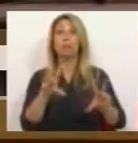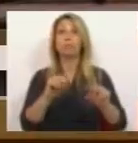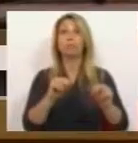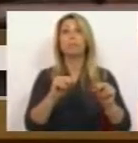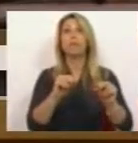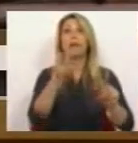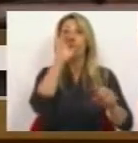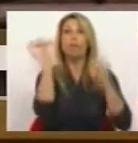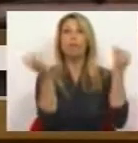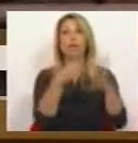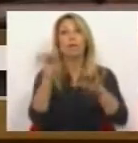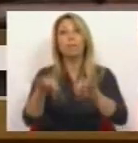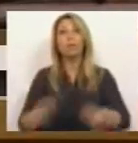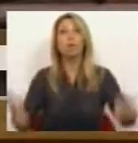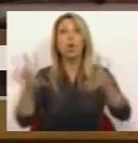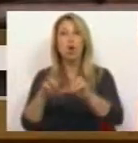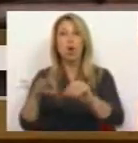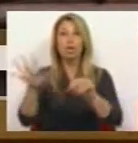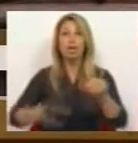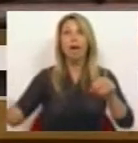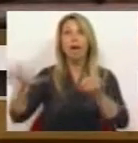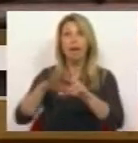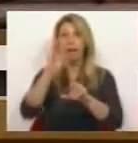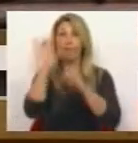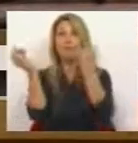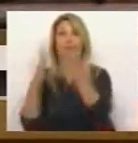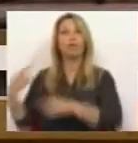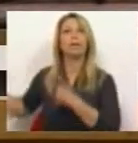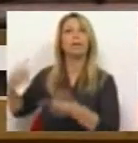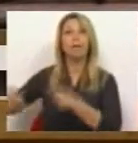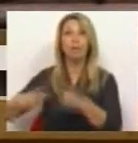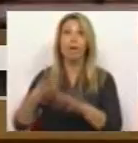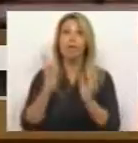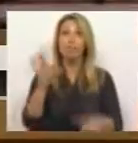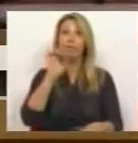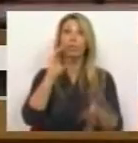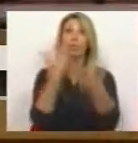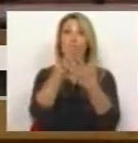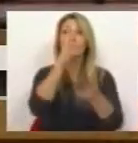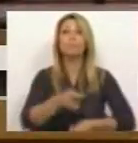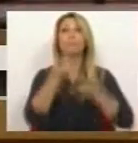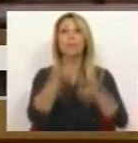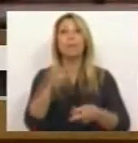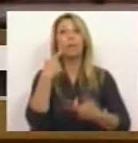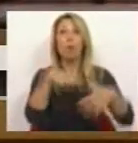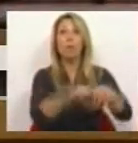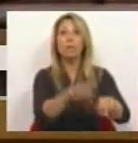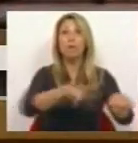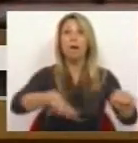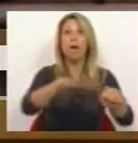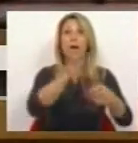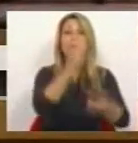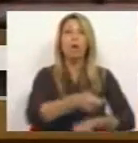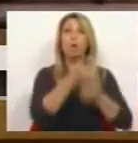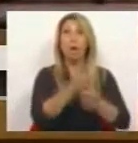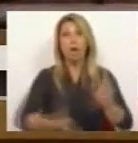de novas áreas de floresta tradicional, que é necessário valorizar a agricultura e a ocupação do espaço rural, que é urgente